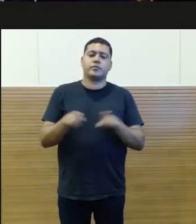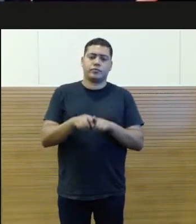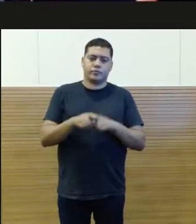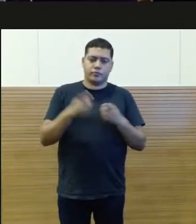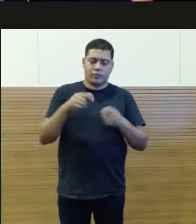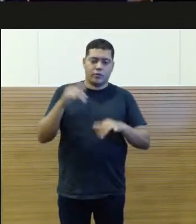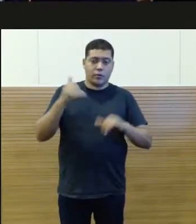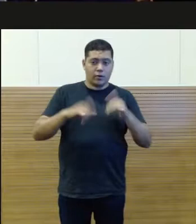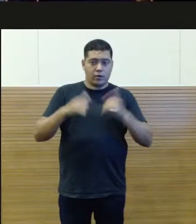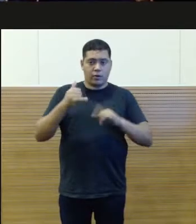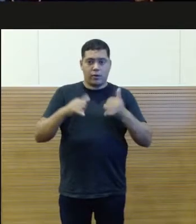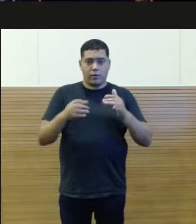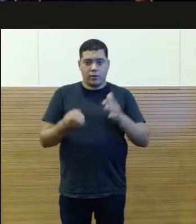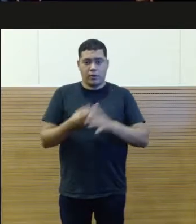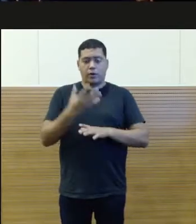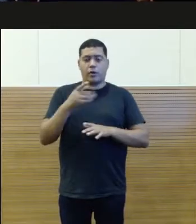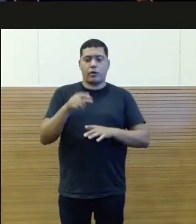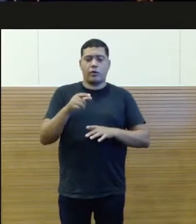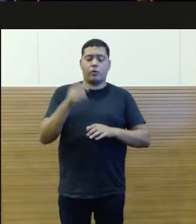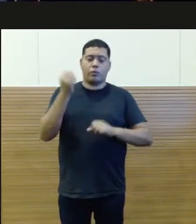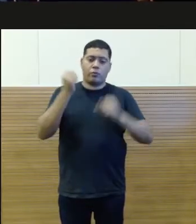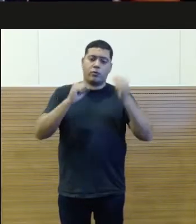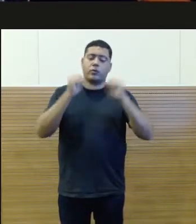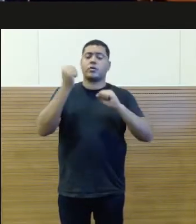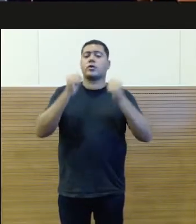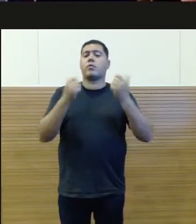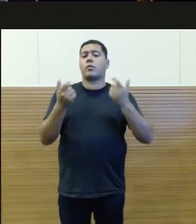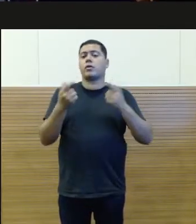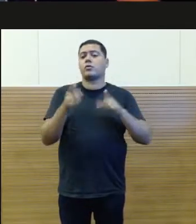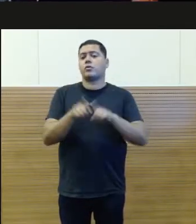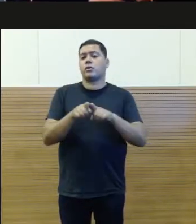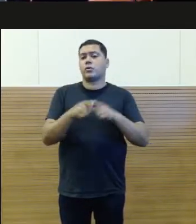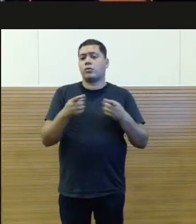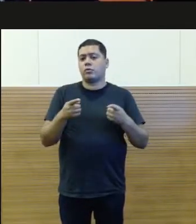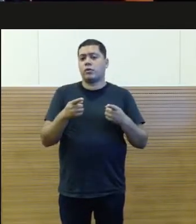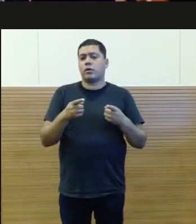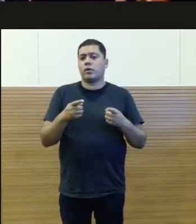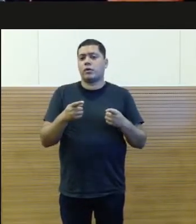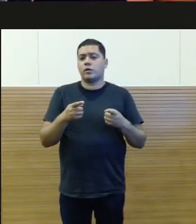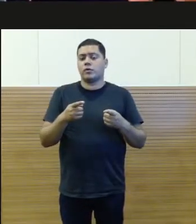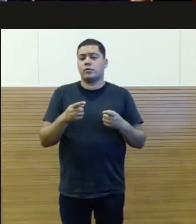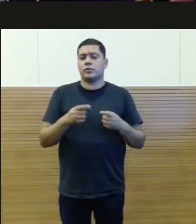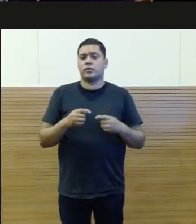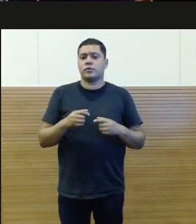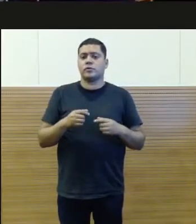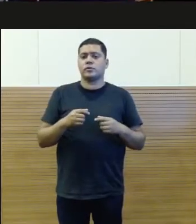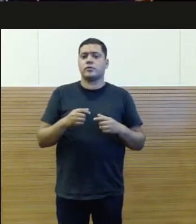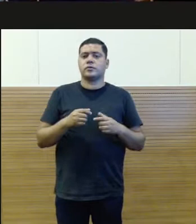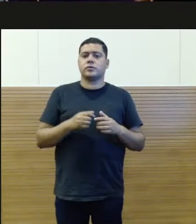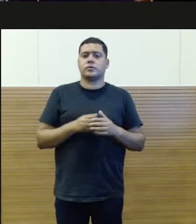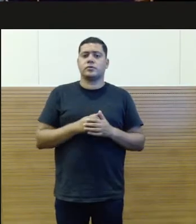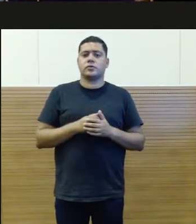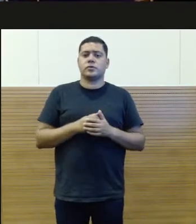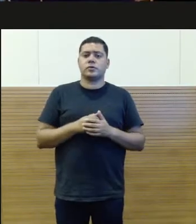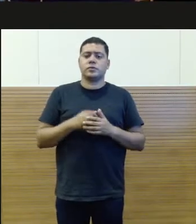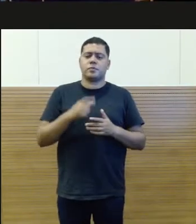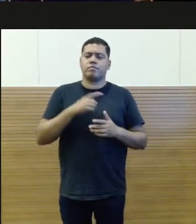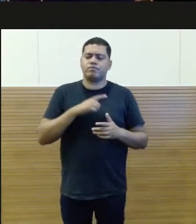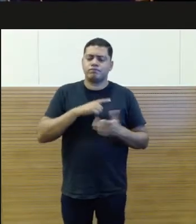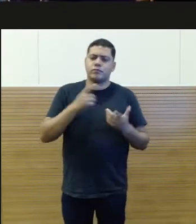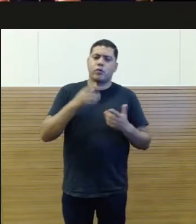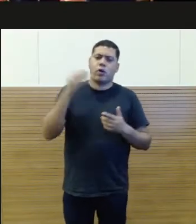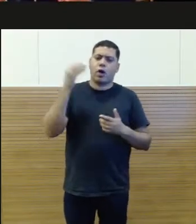que são geradas pelo processamento, sobretudo quando esse processamento é muito agressivo, incluindo alta temperatura e alta